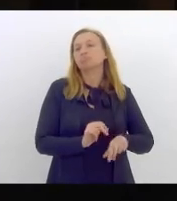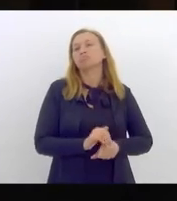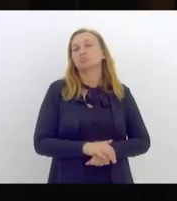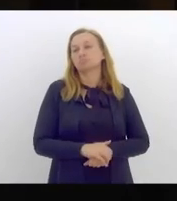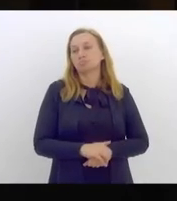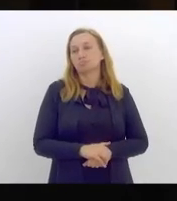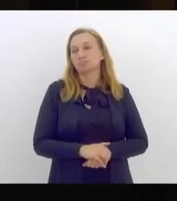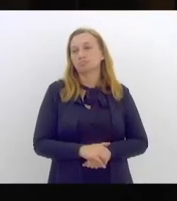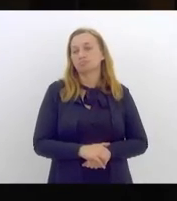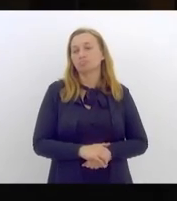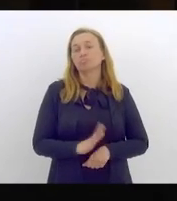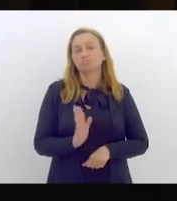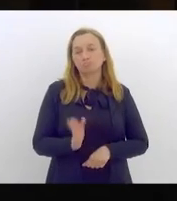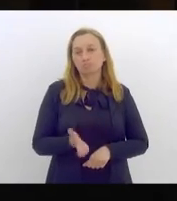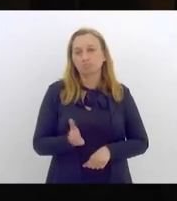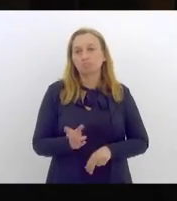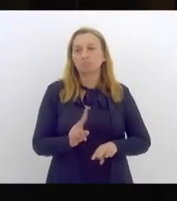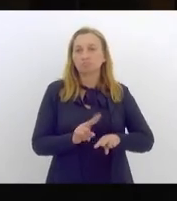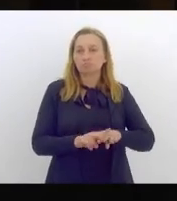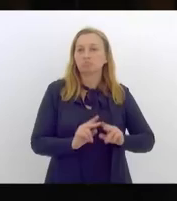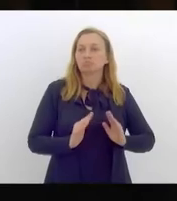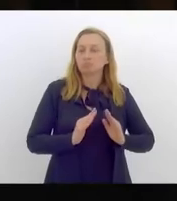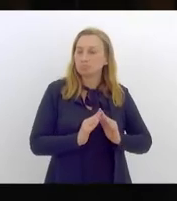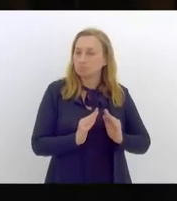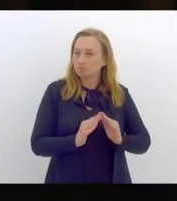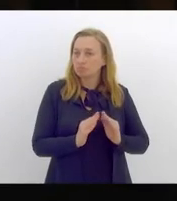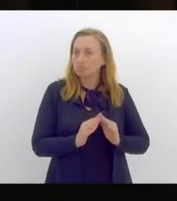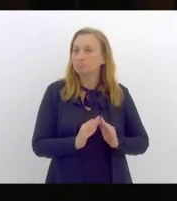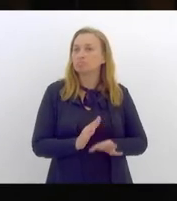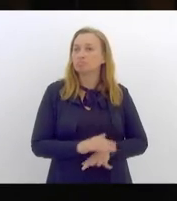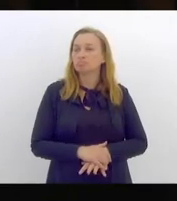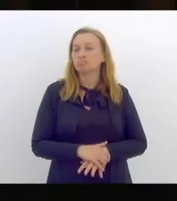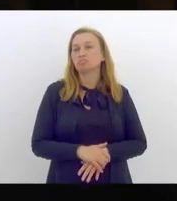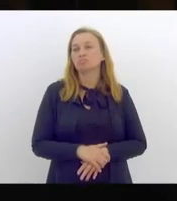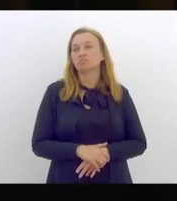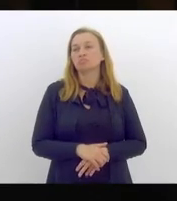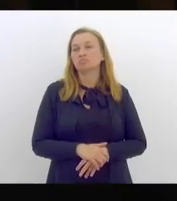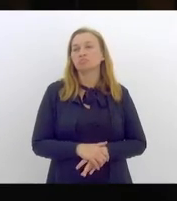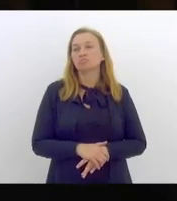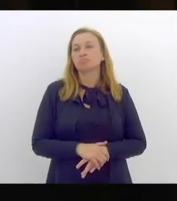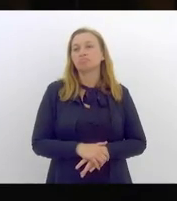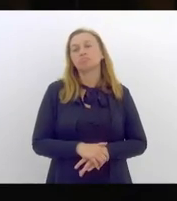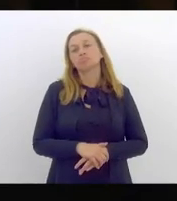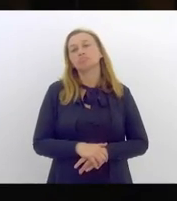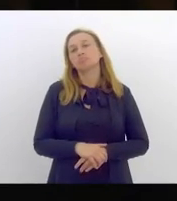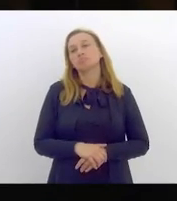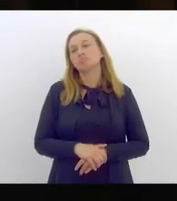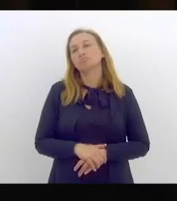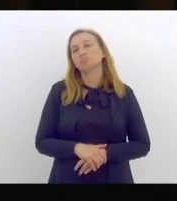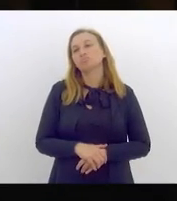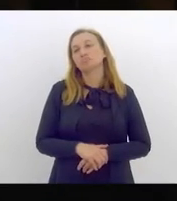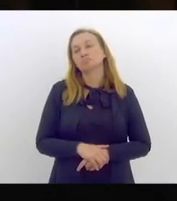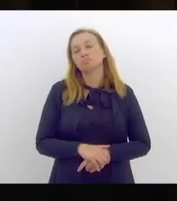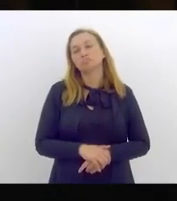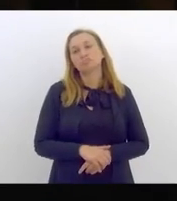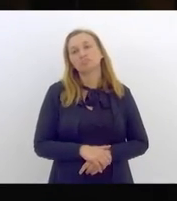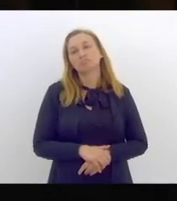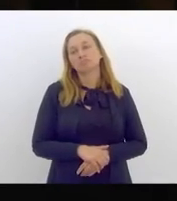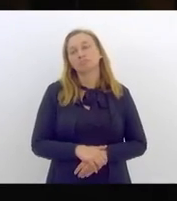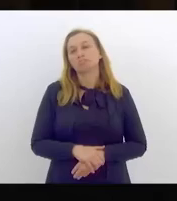prisão, né? Ele já estava, Roberto Jefferson já estava na sua casa numa situação de